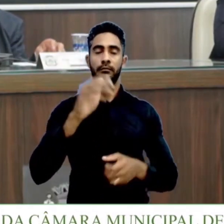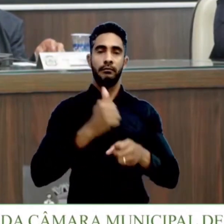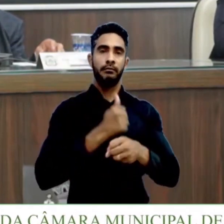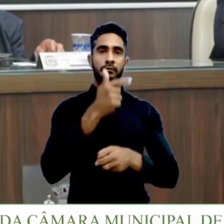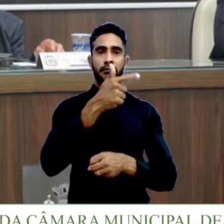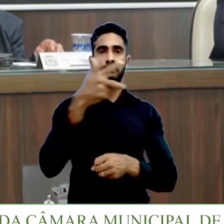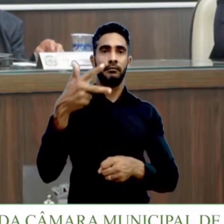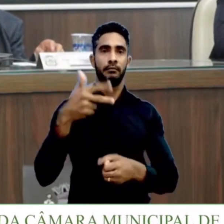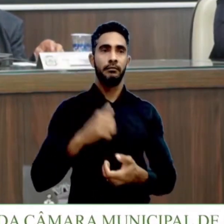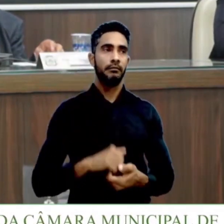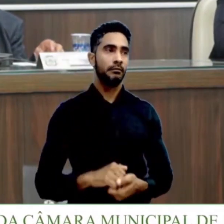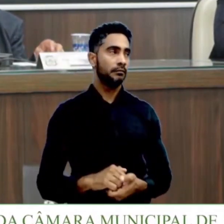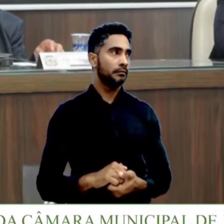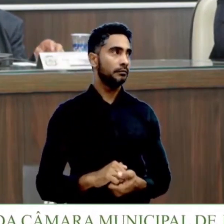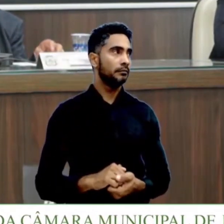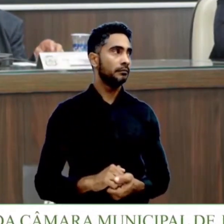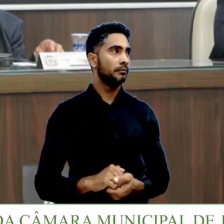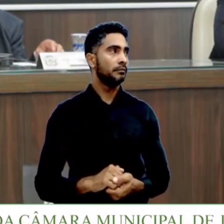de 2023.